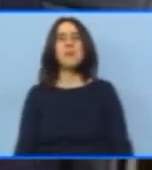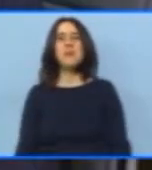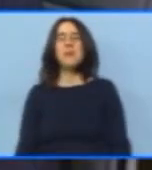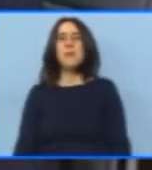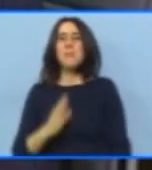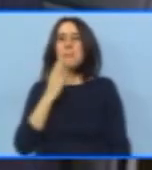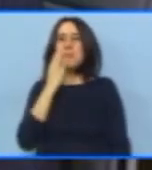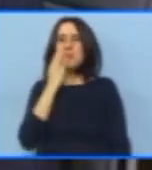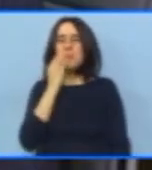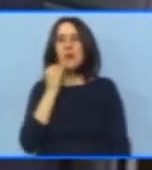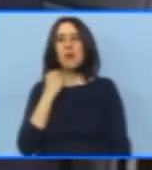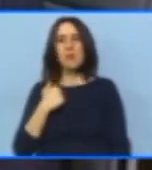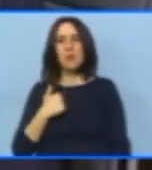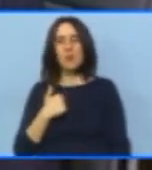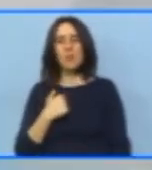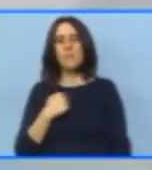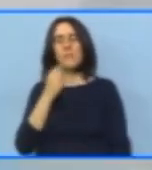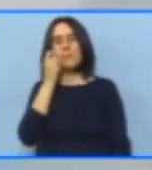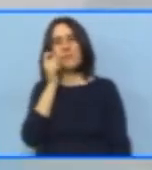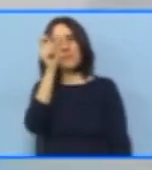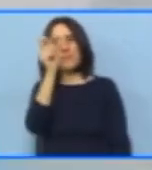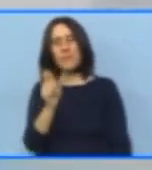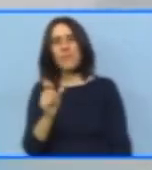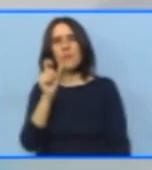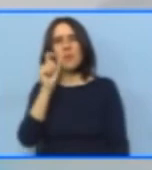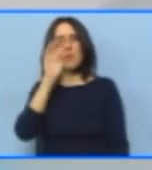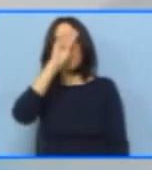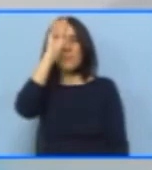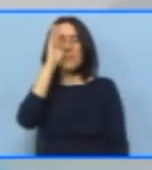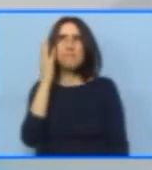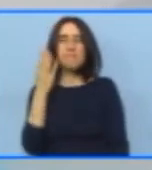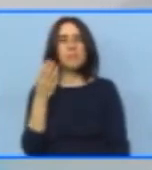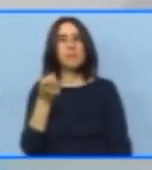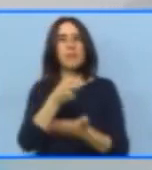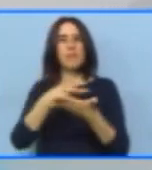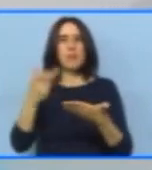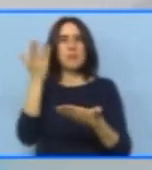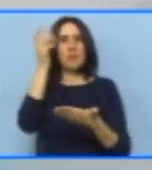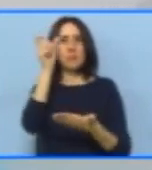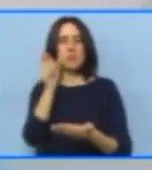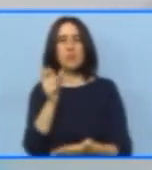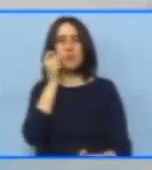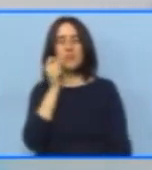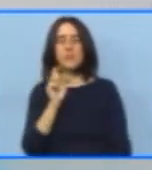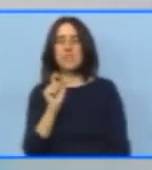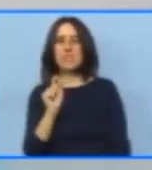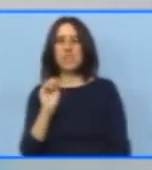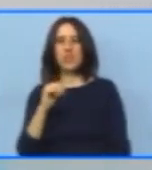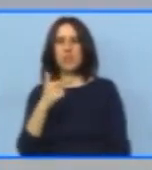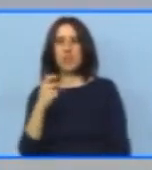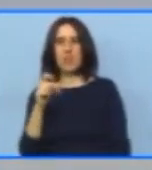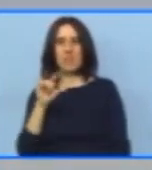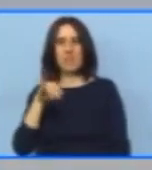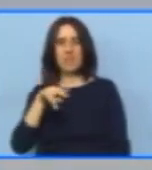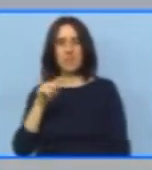também aí o Papa, quer dizer, há aquela frase célebre de Stalin, quando um ministro